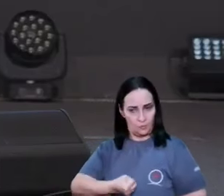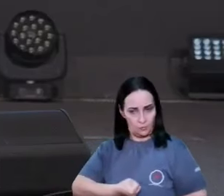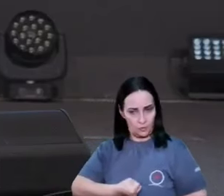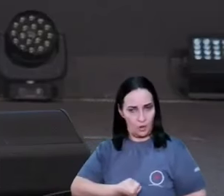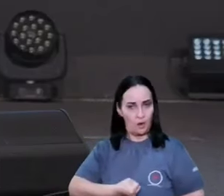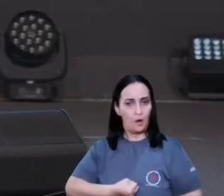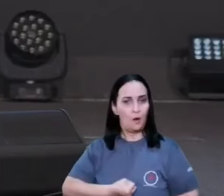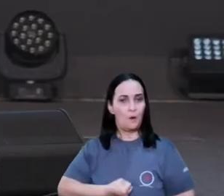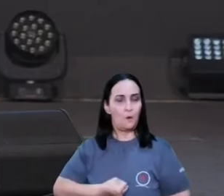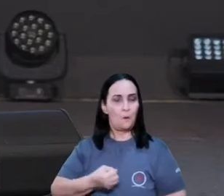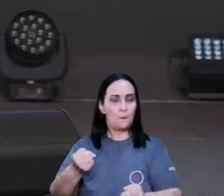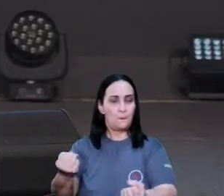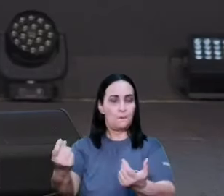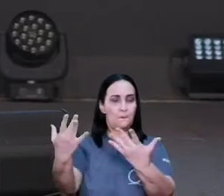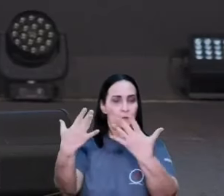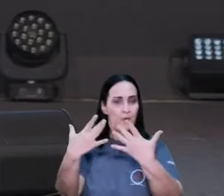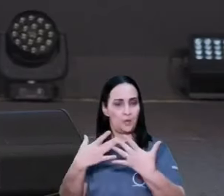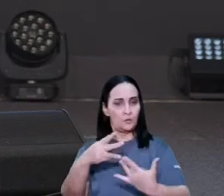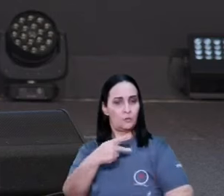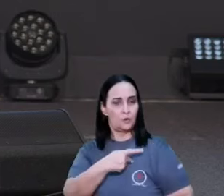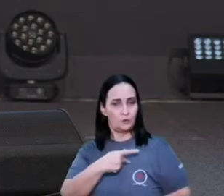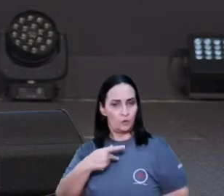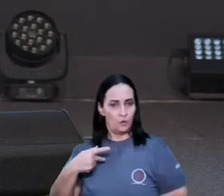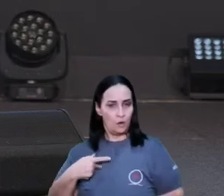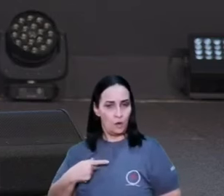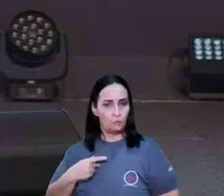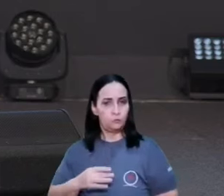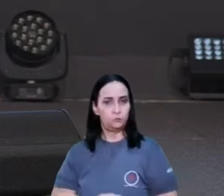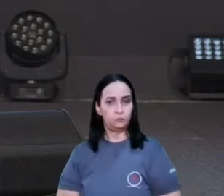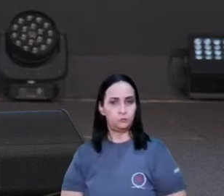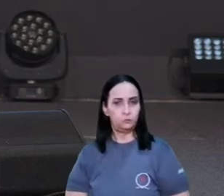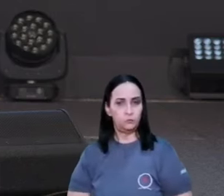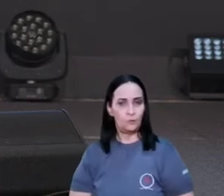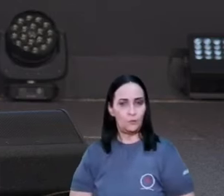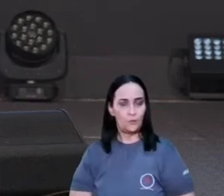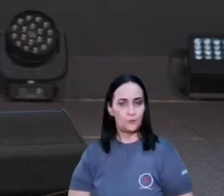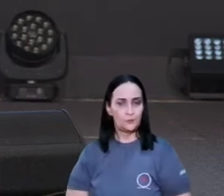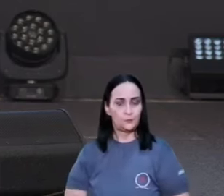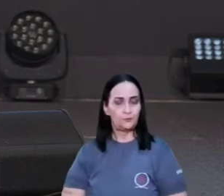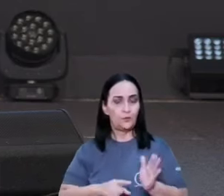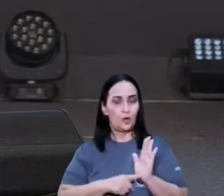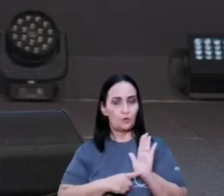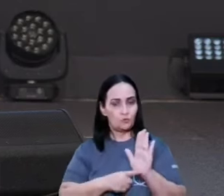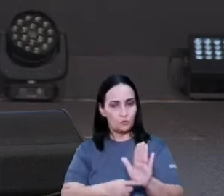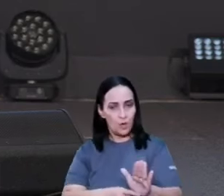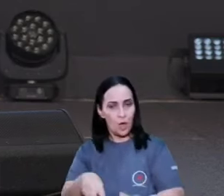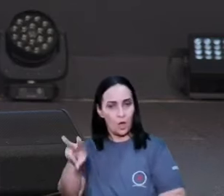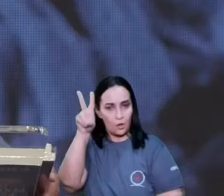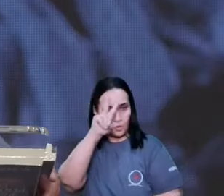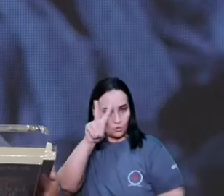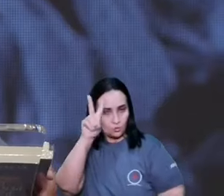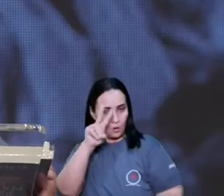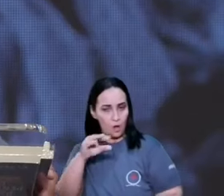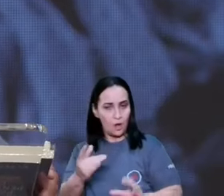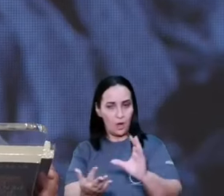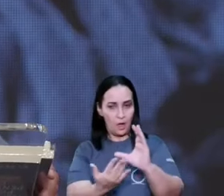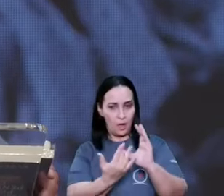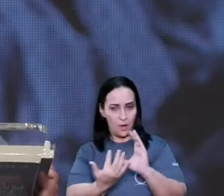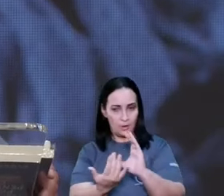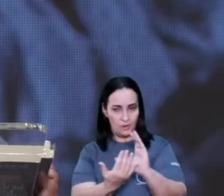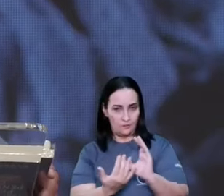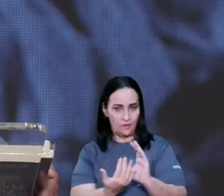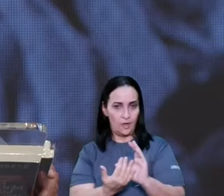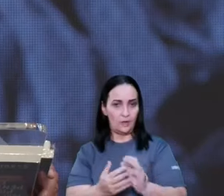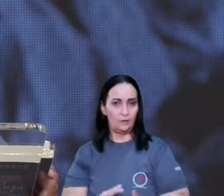e permitindo-me cooperar com a história Vital desta igreja e hoje muito bem